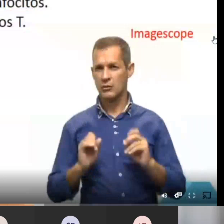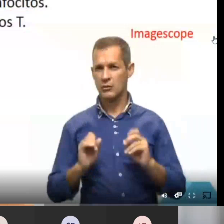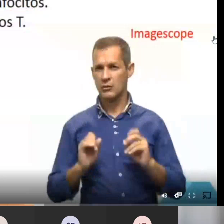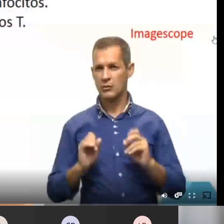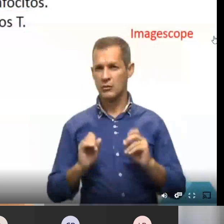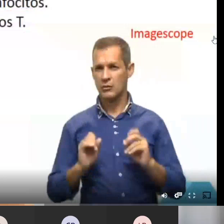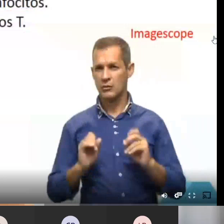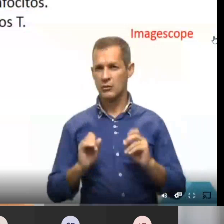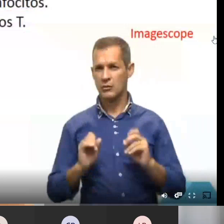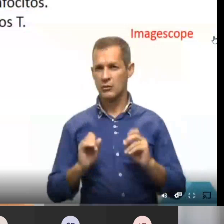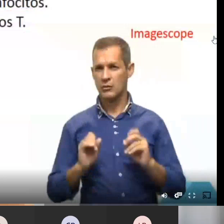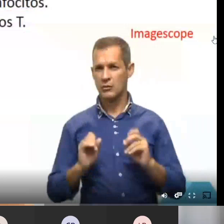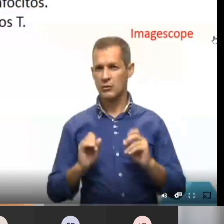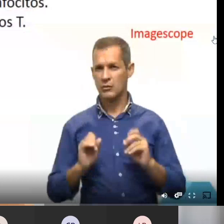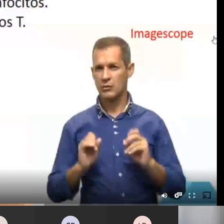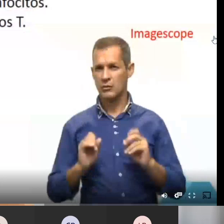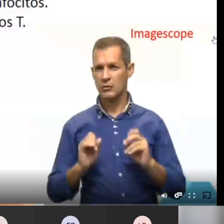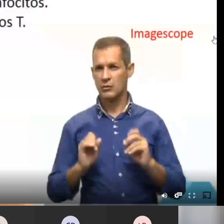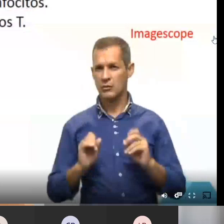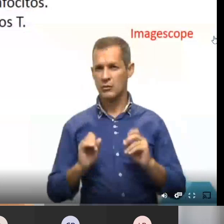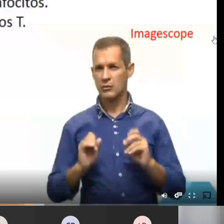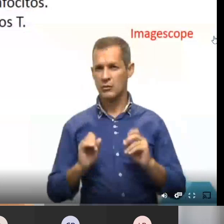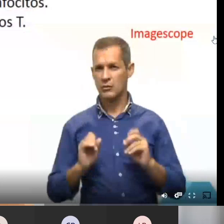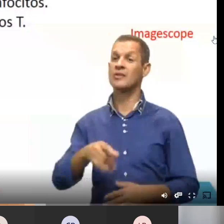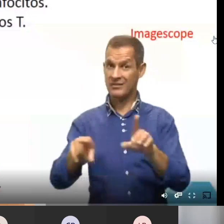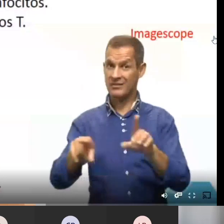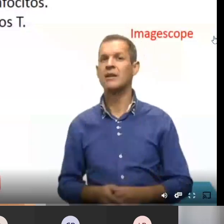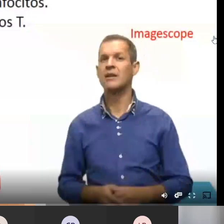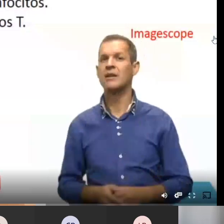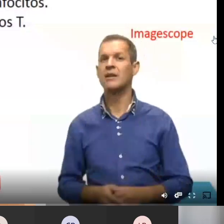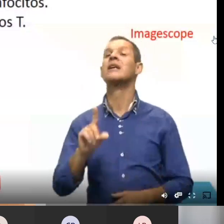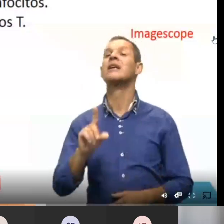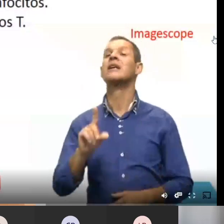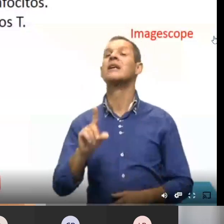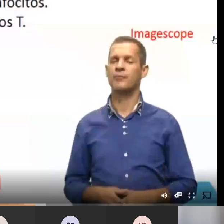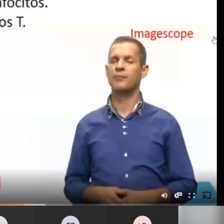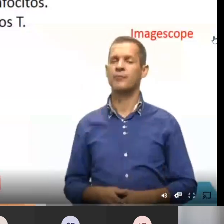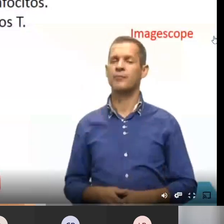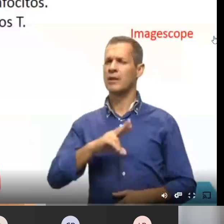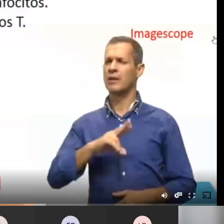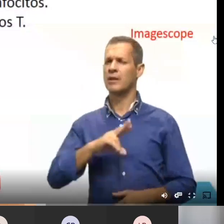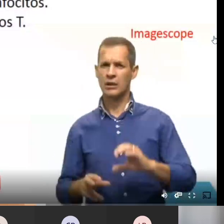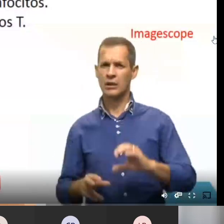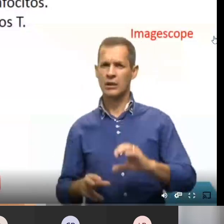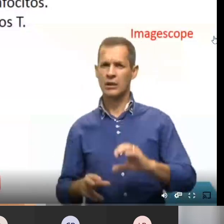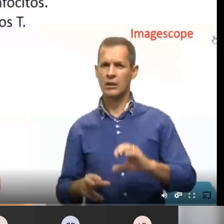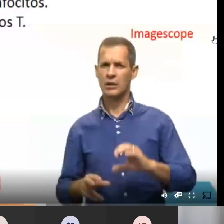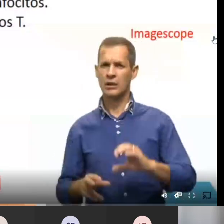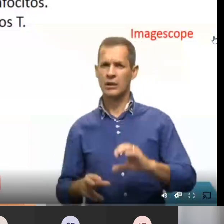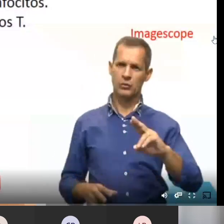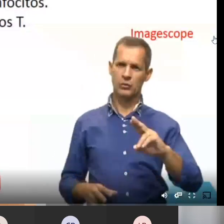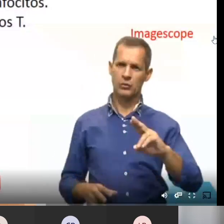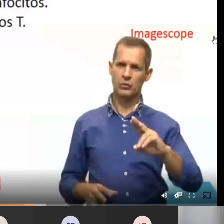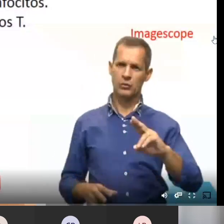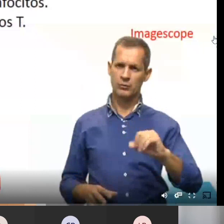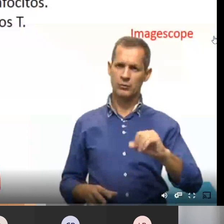bem conhecida, mas que eu gostaria que vocês identificassem também, que é chamada de corpúsculo de